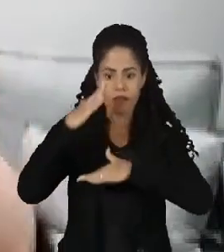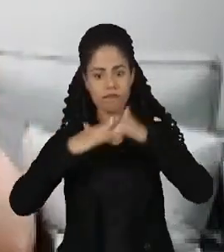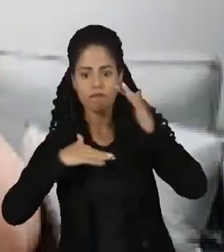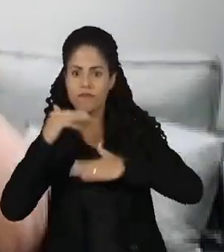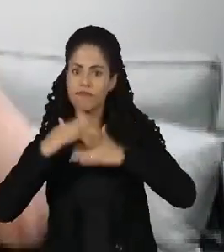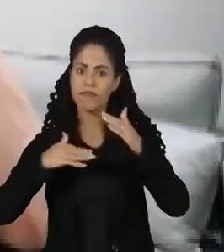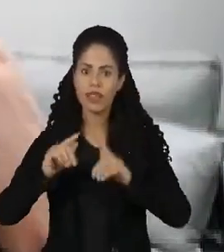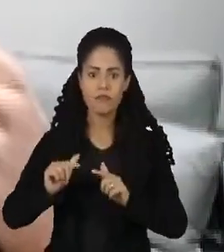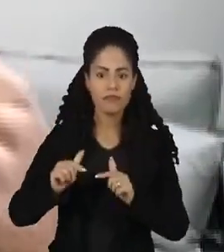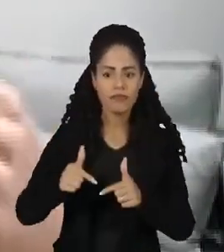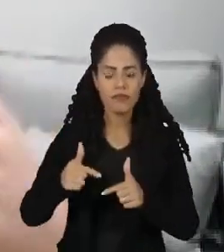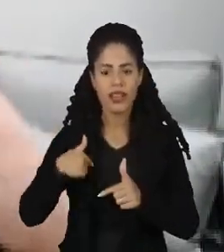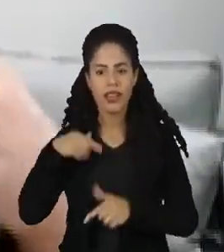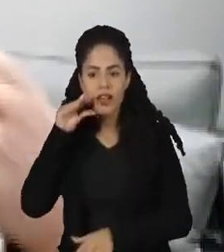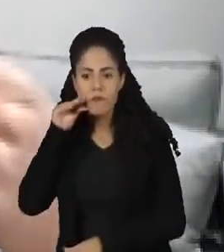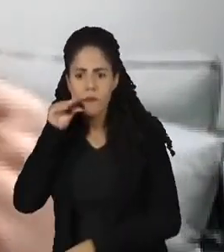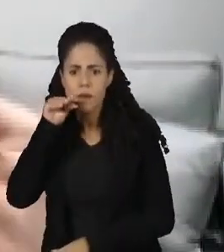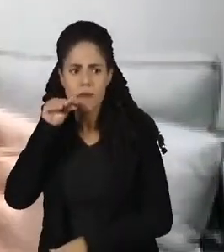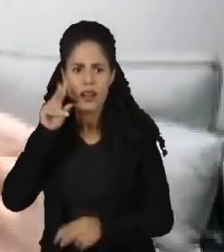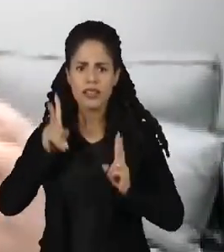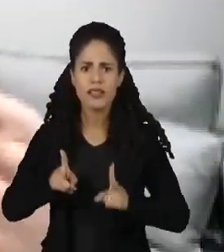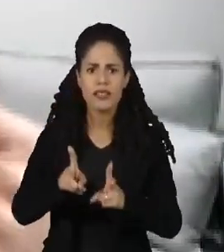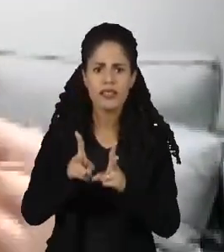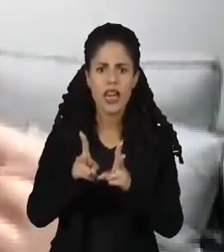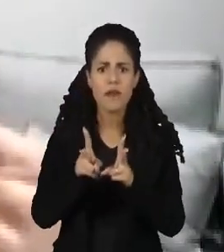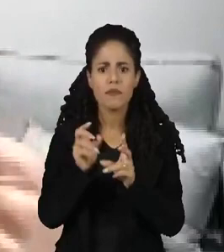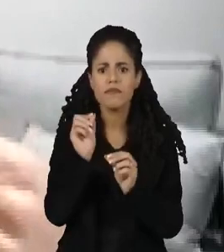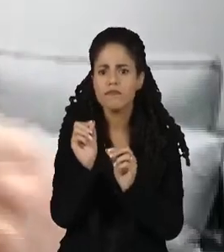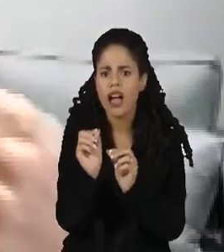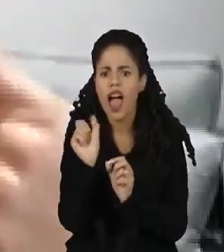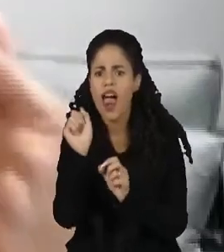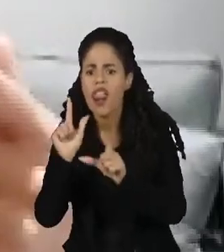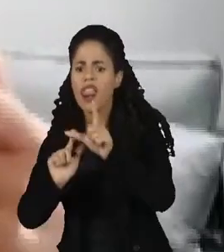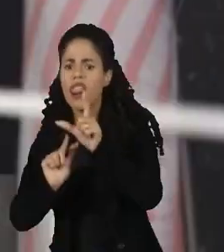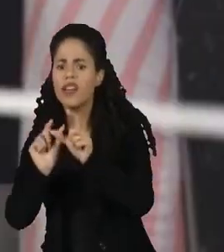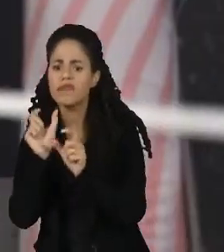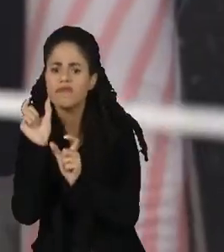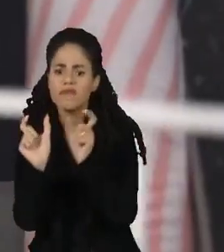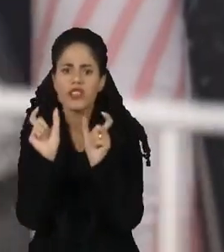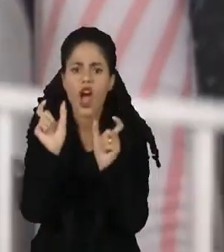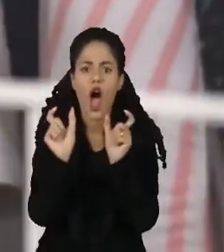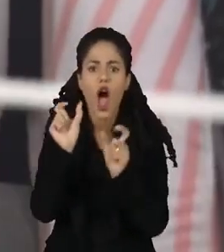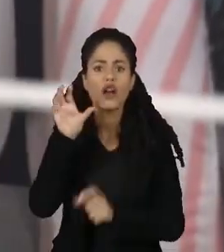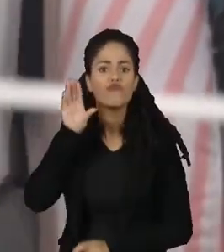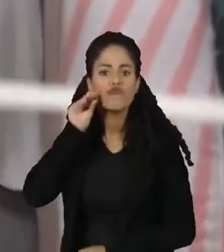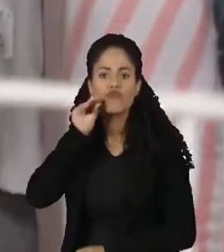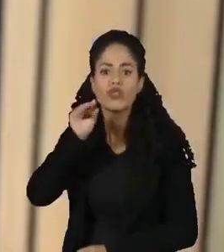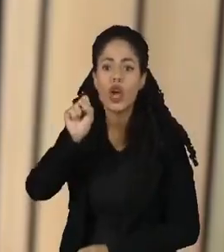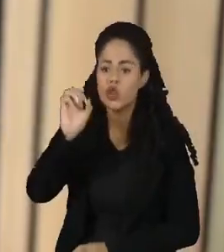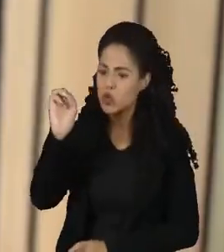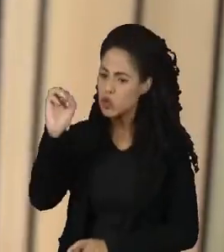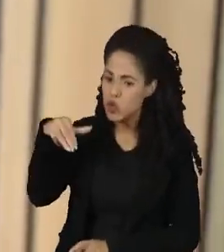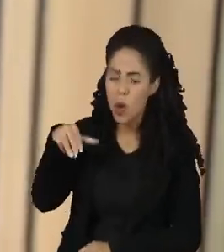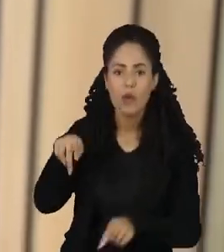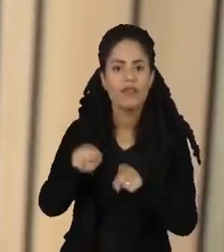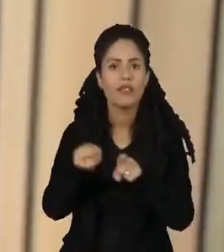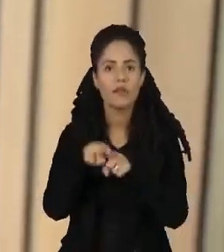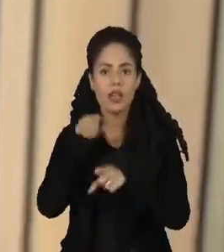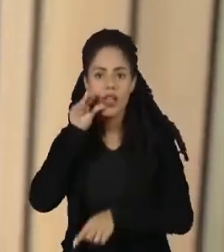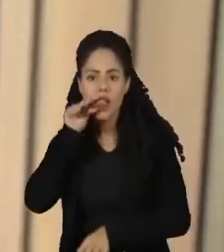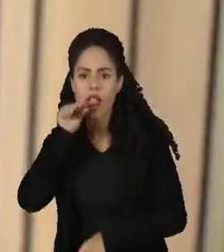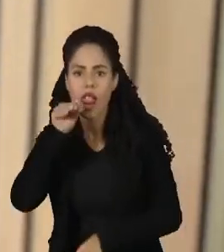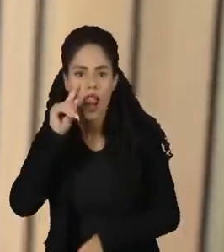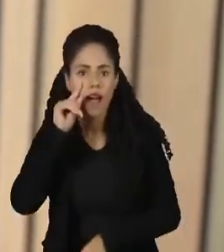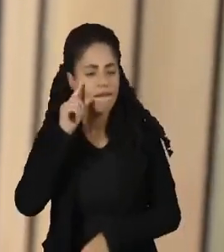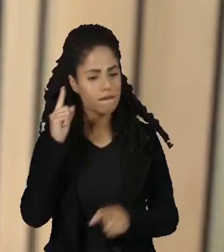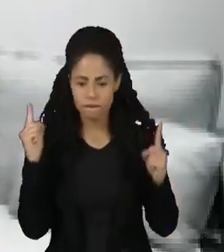motoras e entende que cada vez que ele vai produzindo algo, ele convoca e convida um adulto para